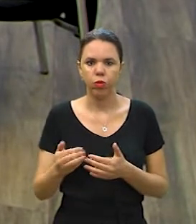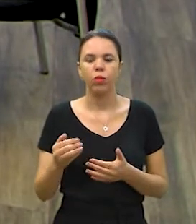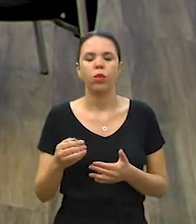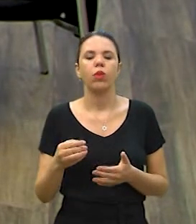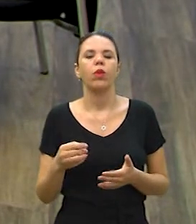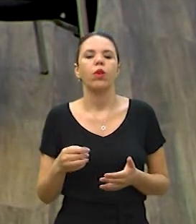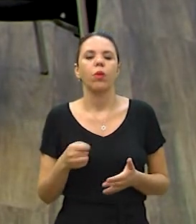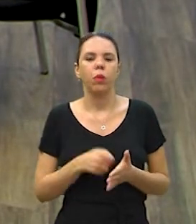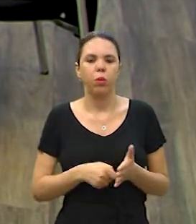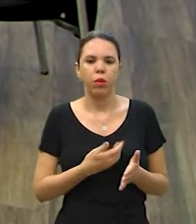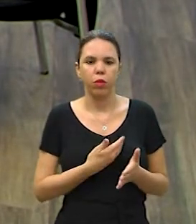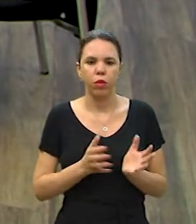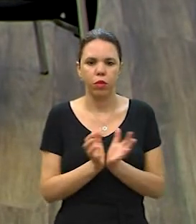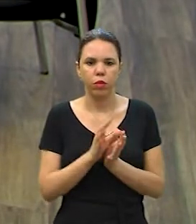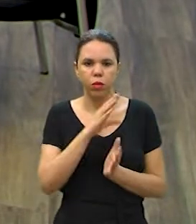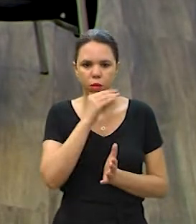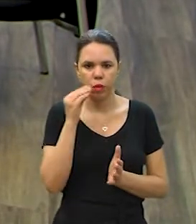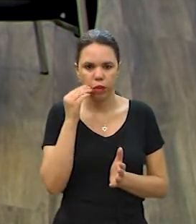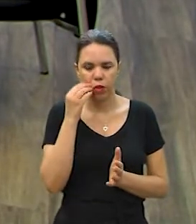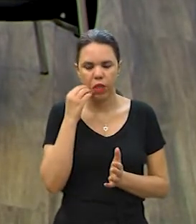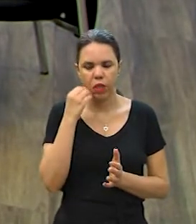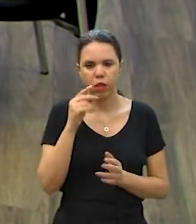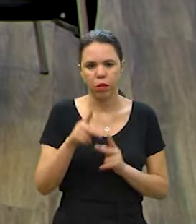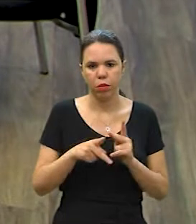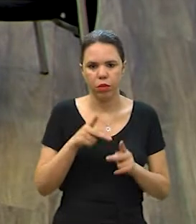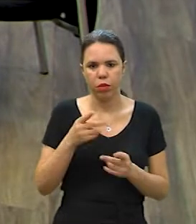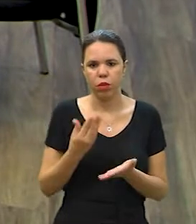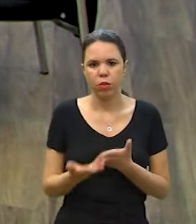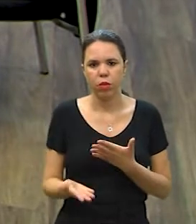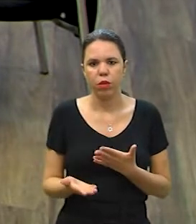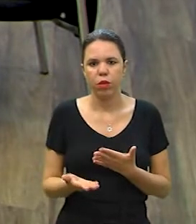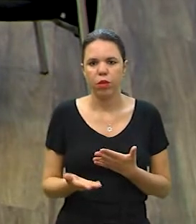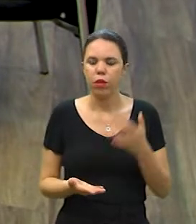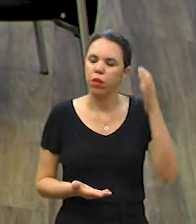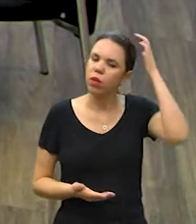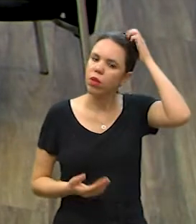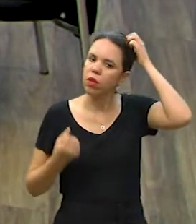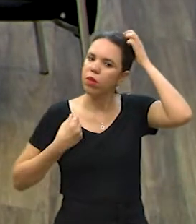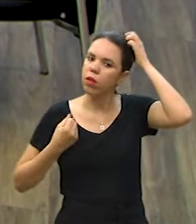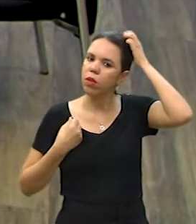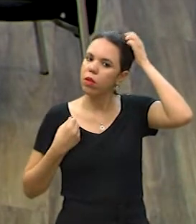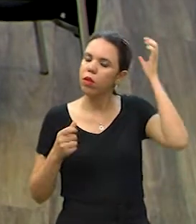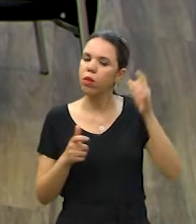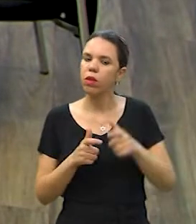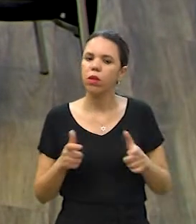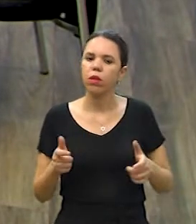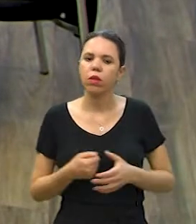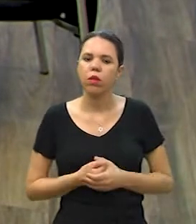Comissão da Criança e Adolescente, os órfãos, né, da pandemia em Campinas. Número alto também, né? O